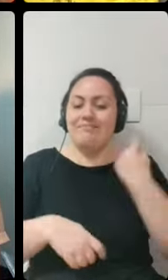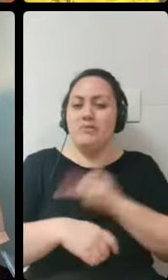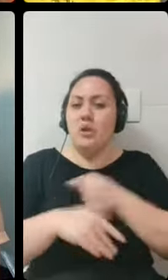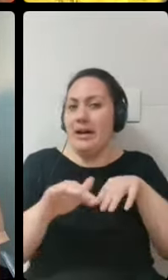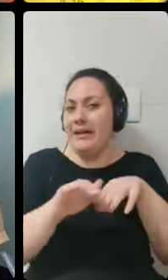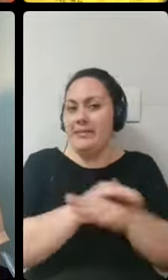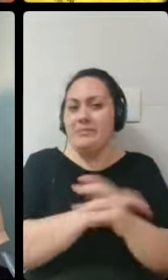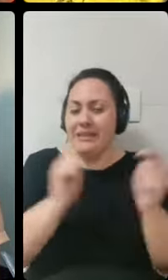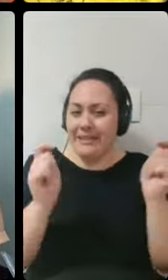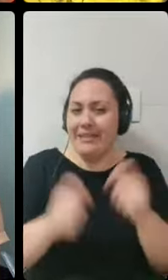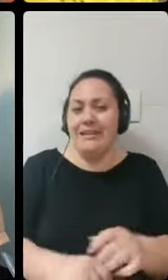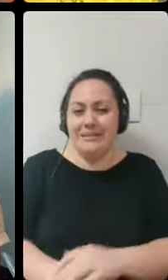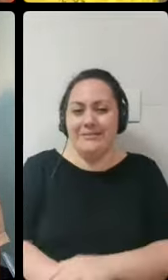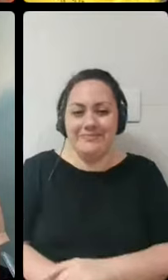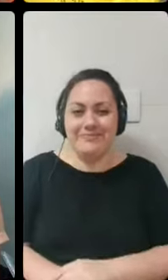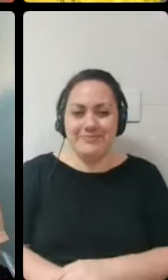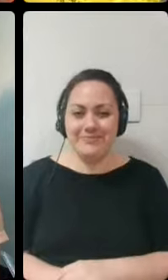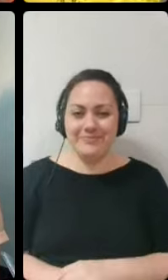incrível.